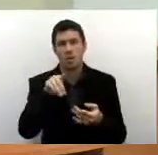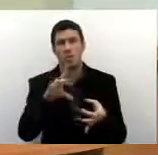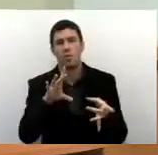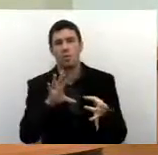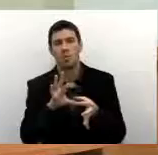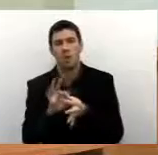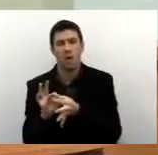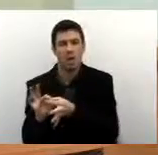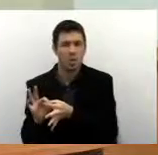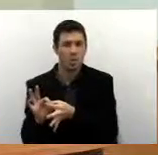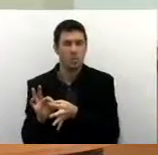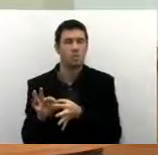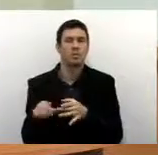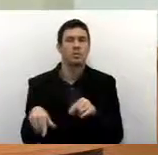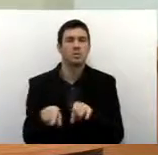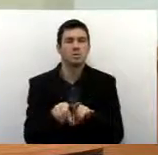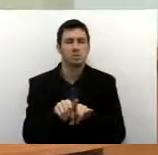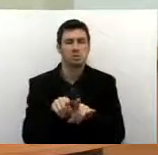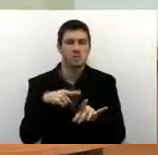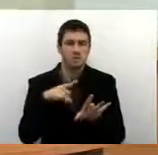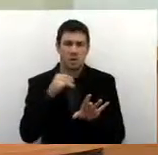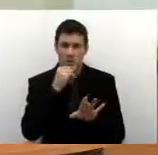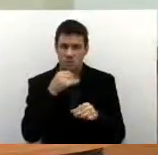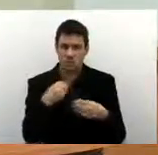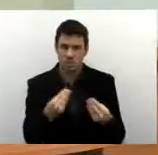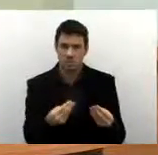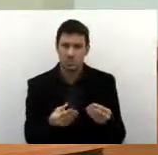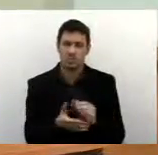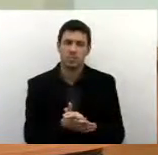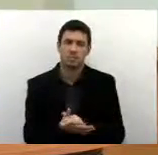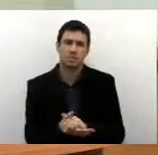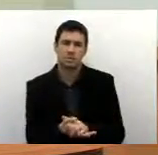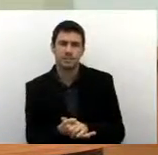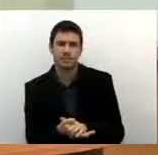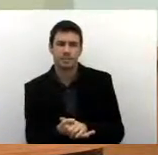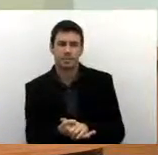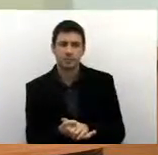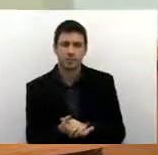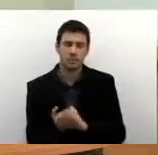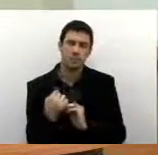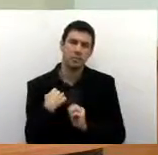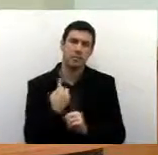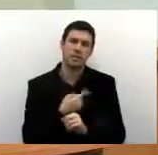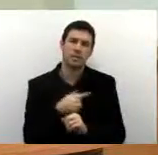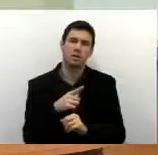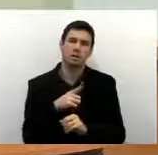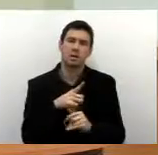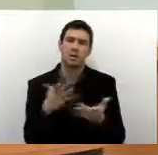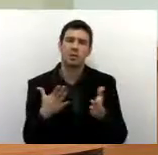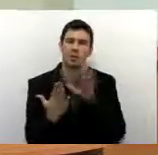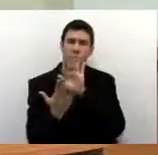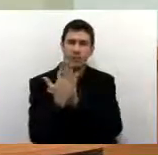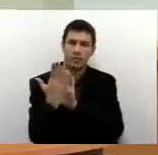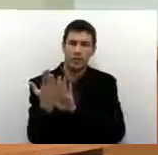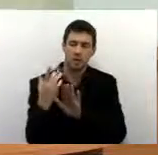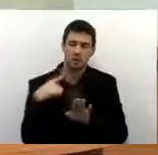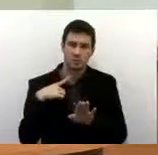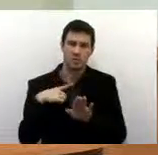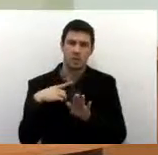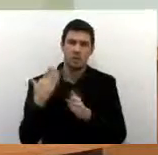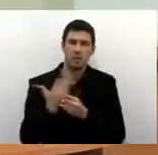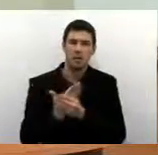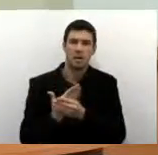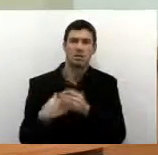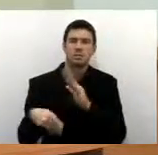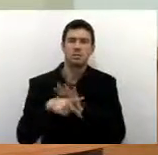ligação, poder legislativo, poder executivo. E nós temos à frente dessa pasta uma pessoa bastante experiente, porque